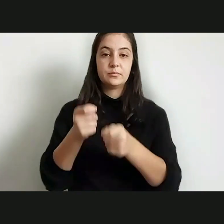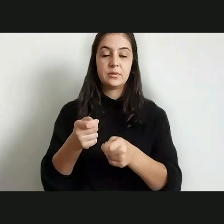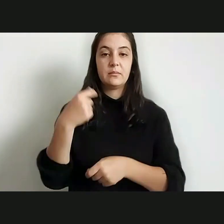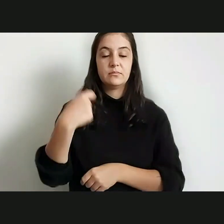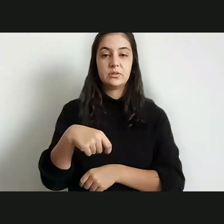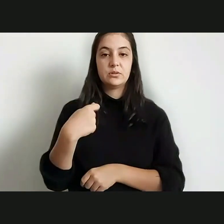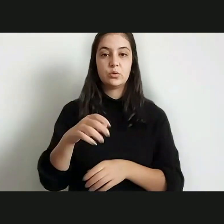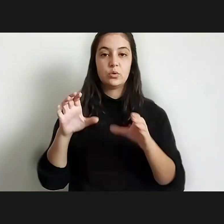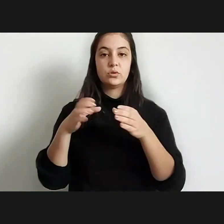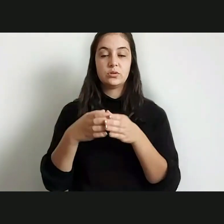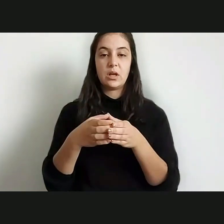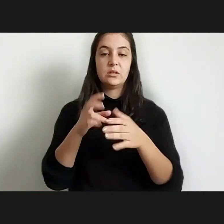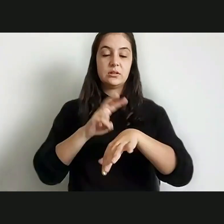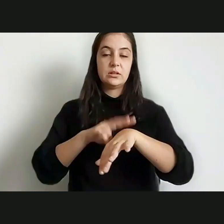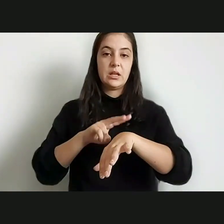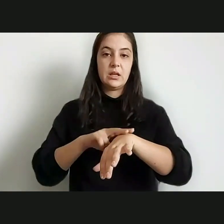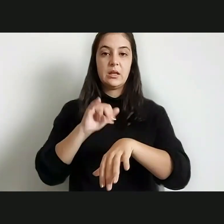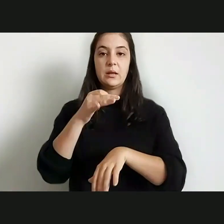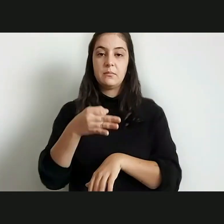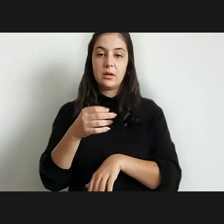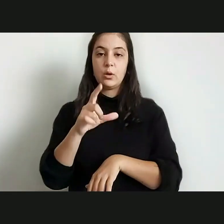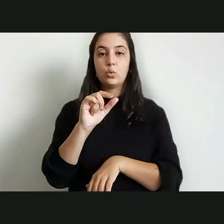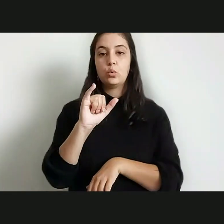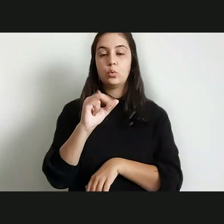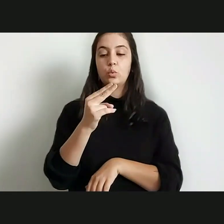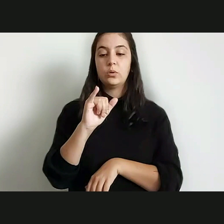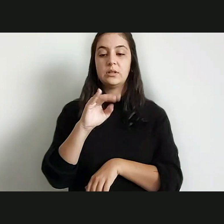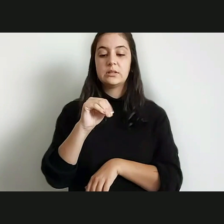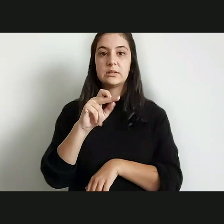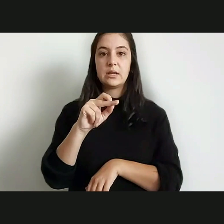Conselho Diretivo do INA-IP, Luísa Neto.